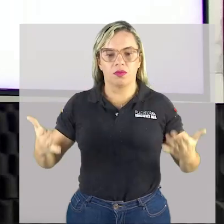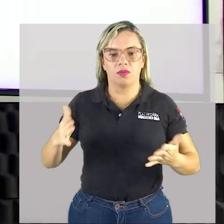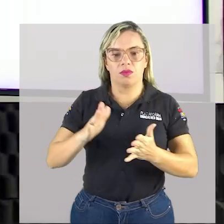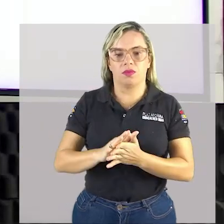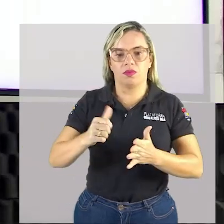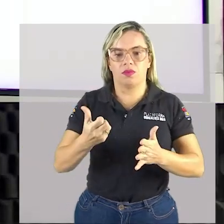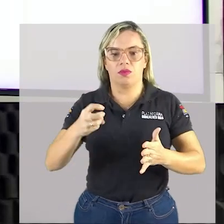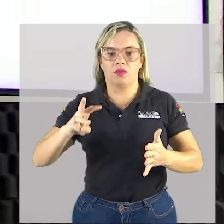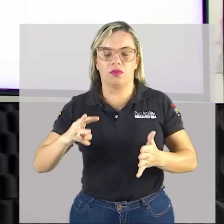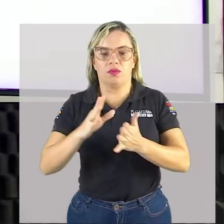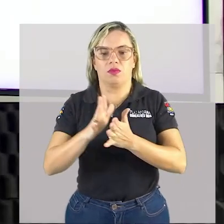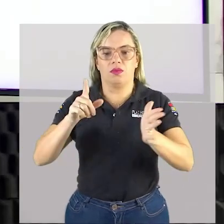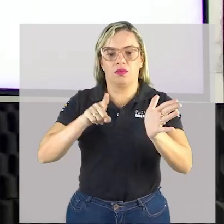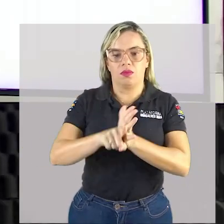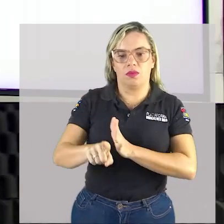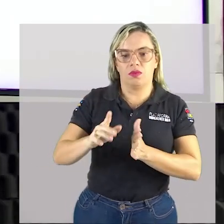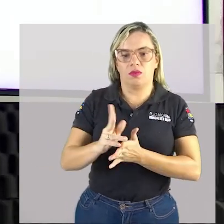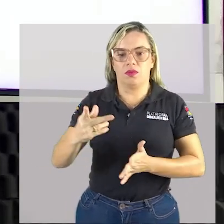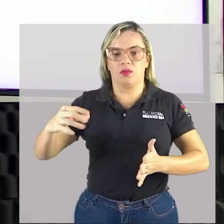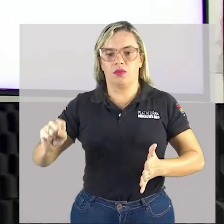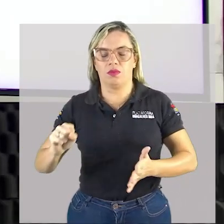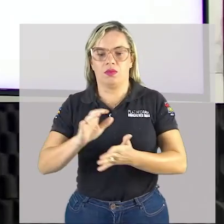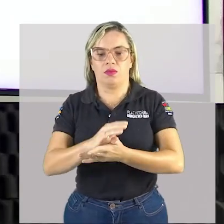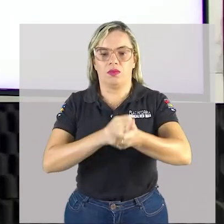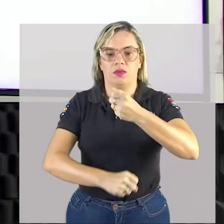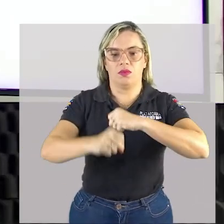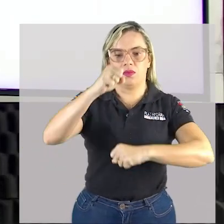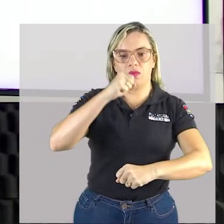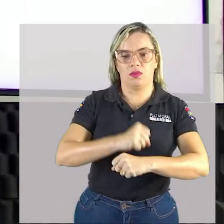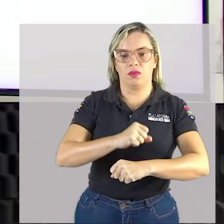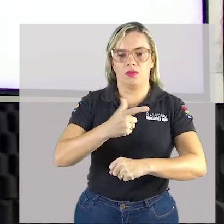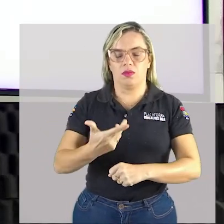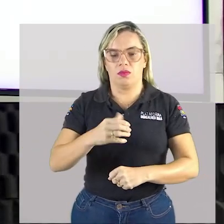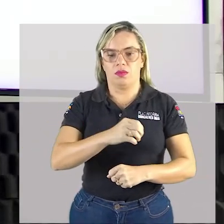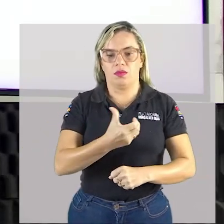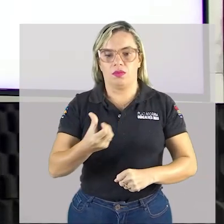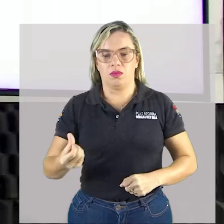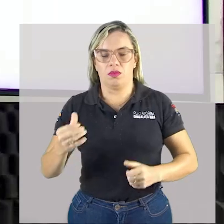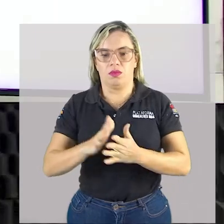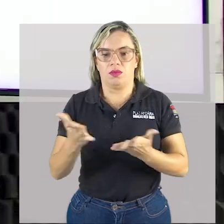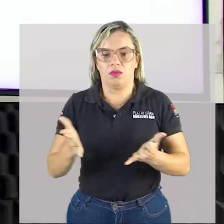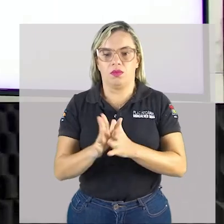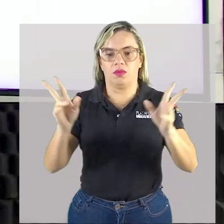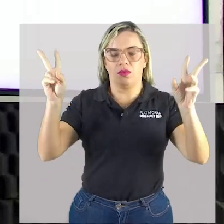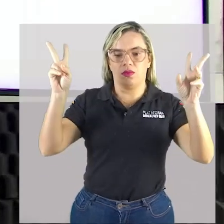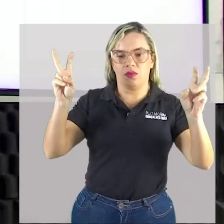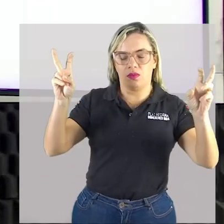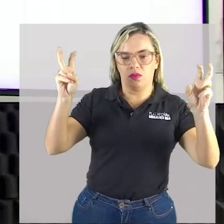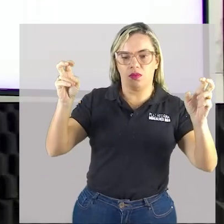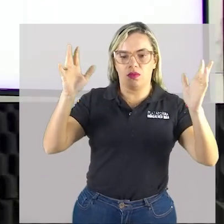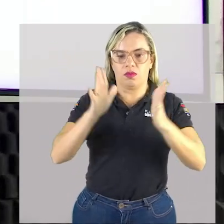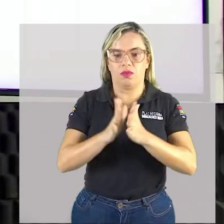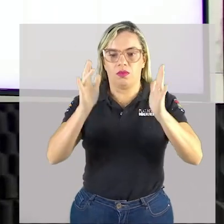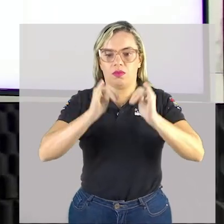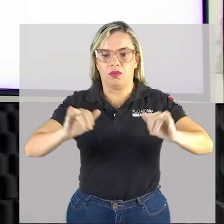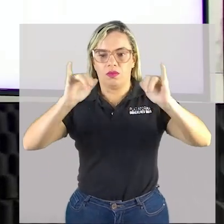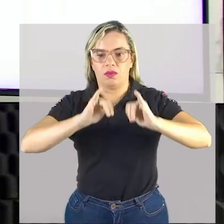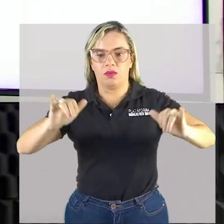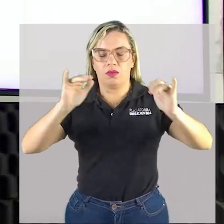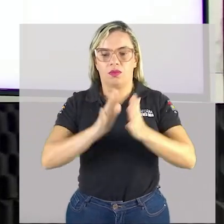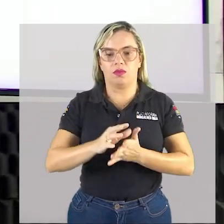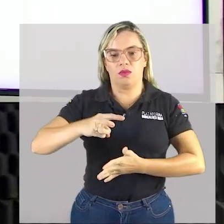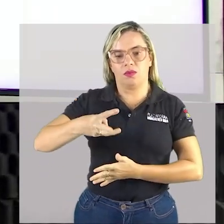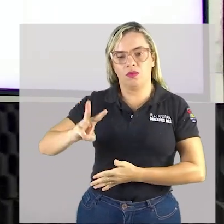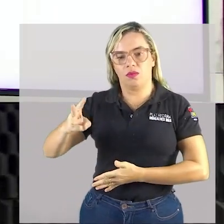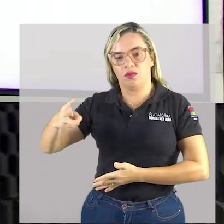questão 13, PAS 2016, que diz assim, o título da matéria publicada no site traz